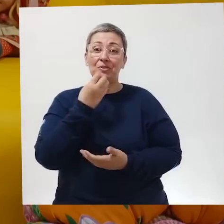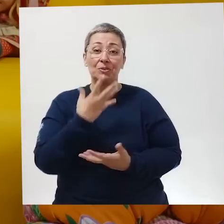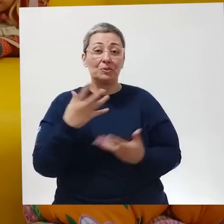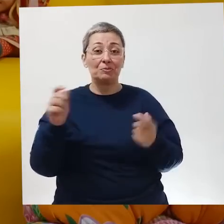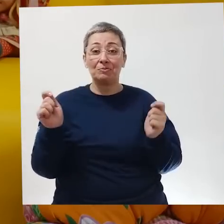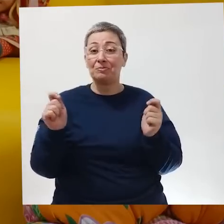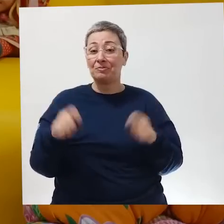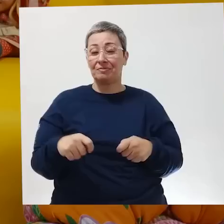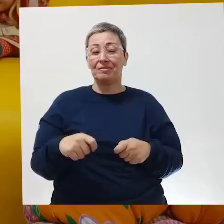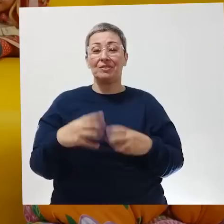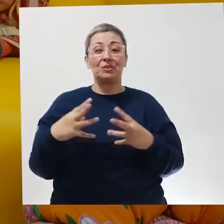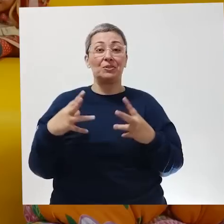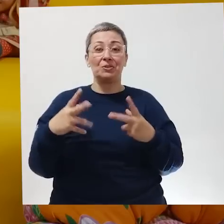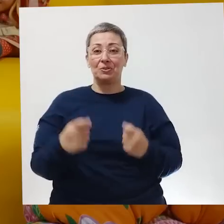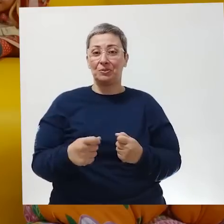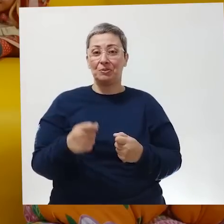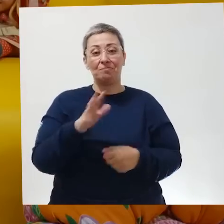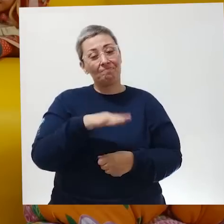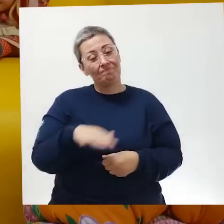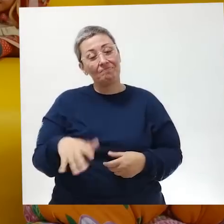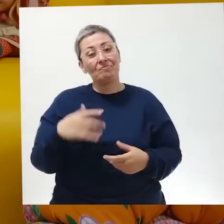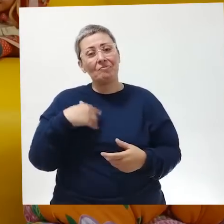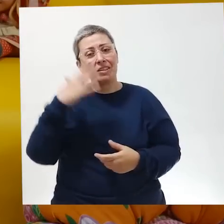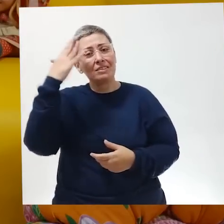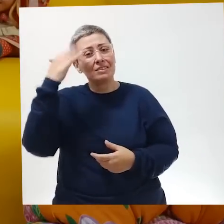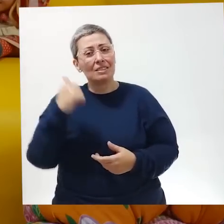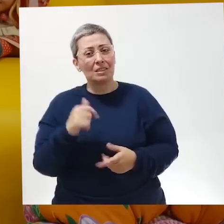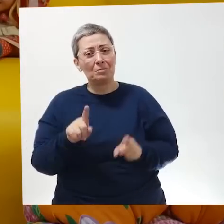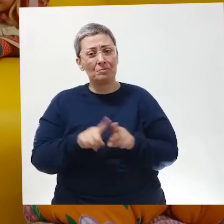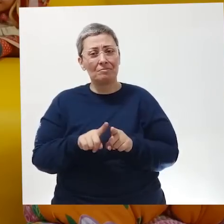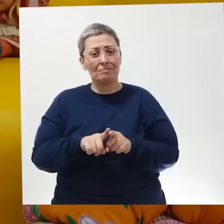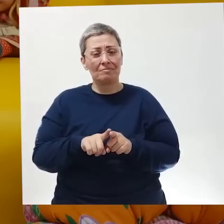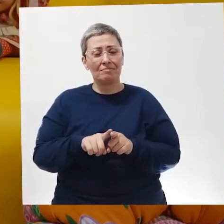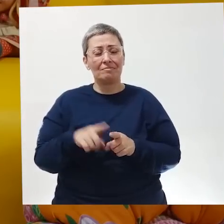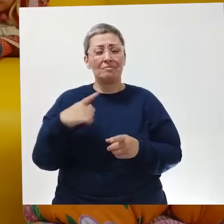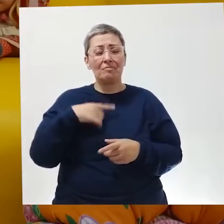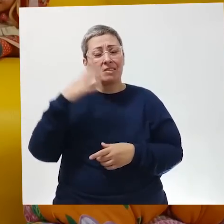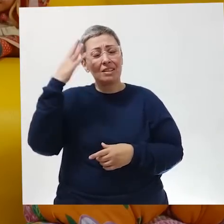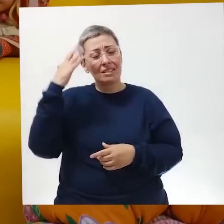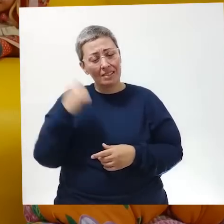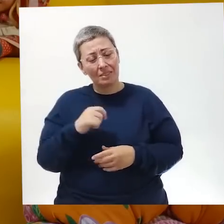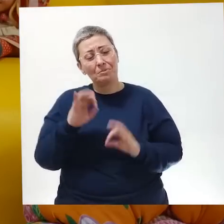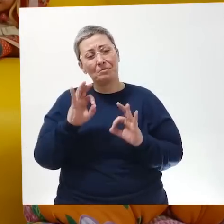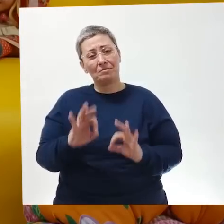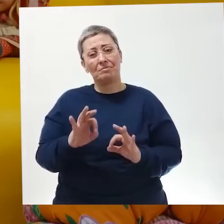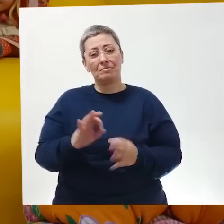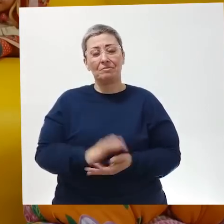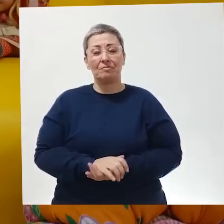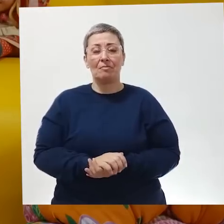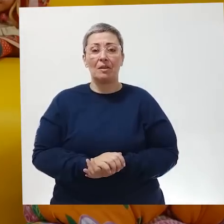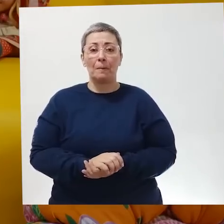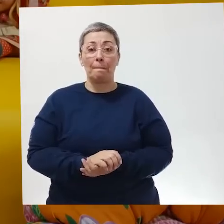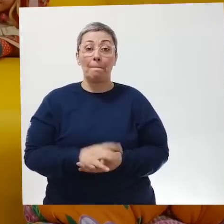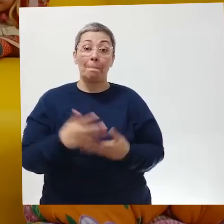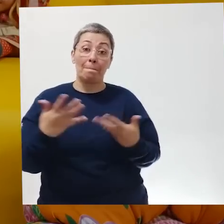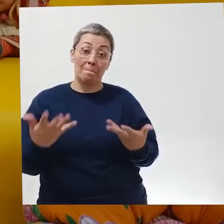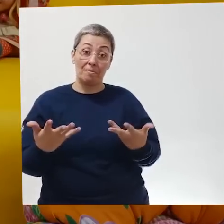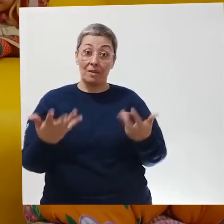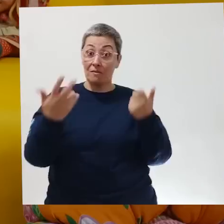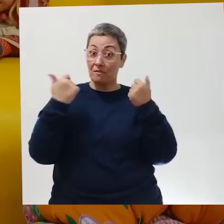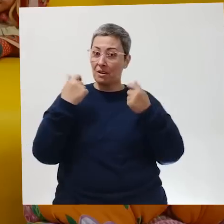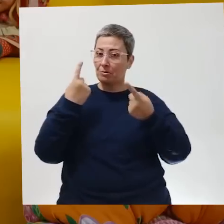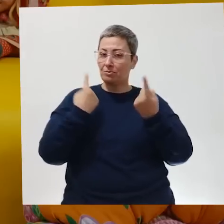Tudo vale a pena, crianças. A gente sabe disso, não é? A gente sabe disso.